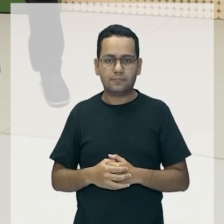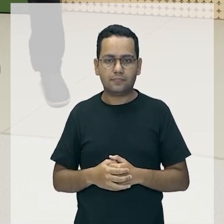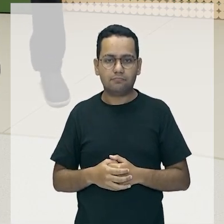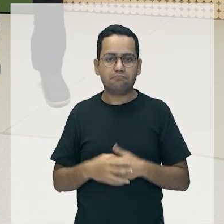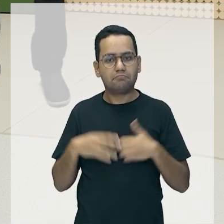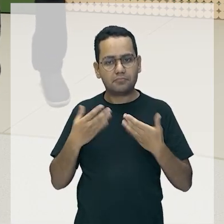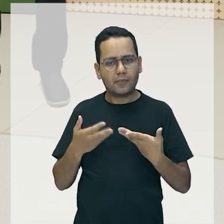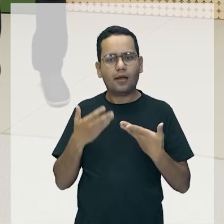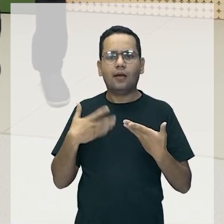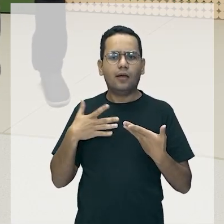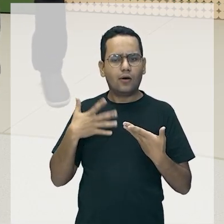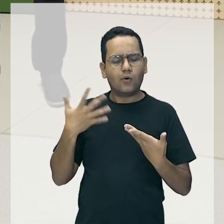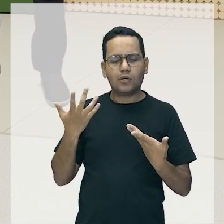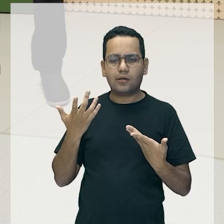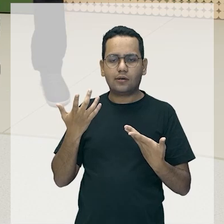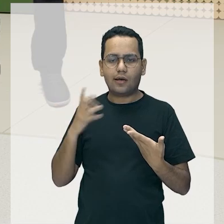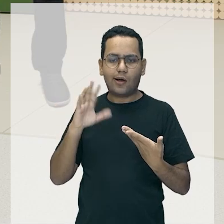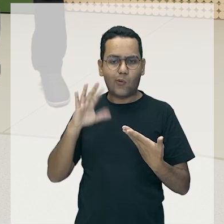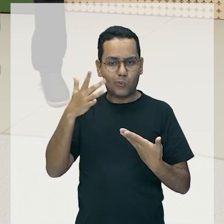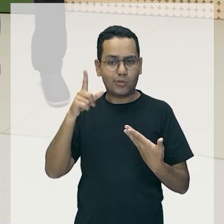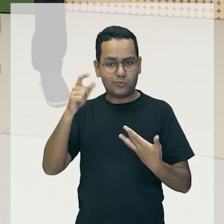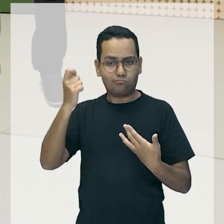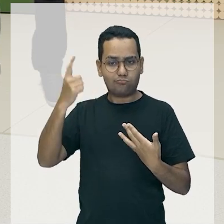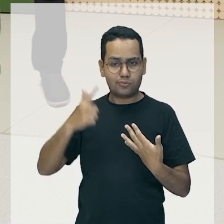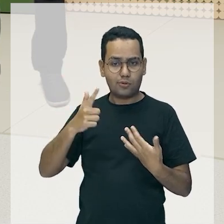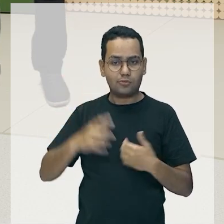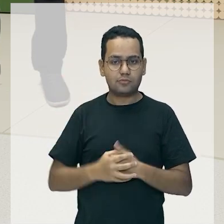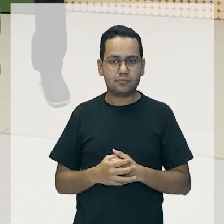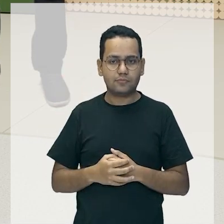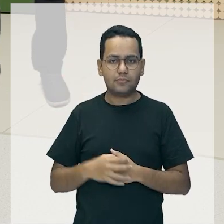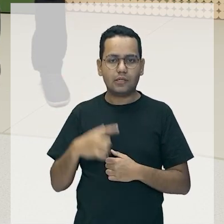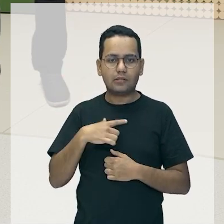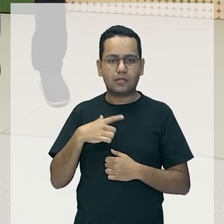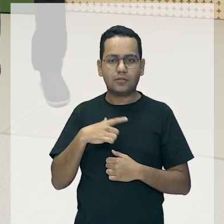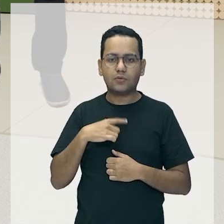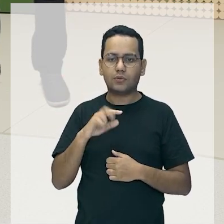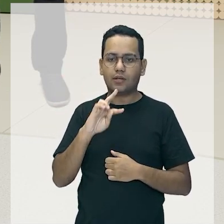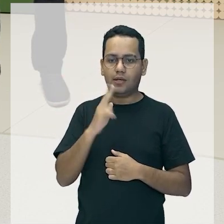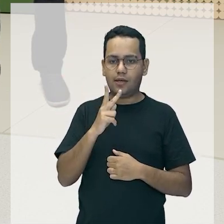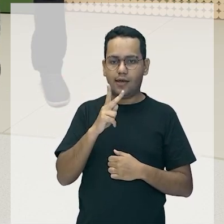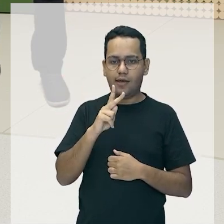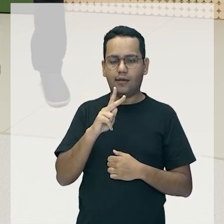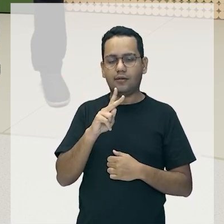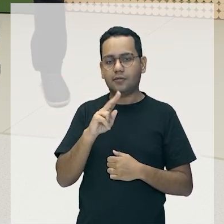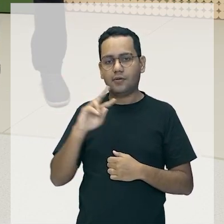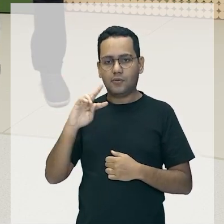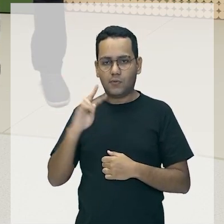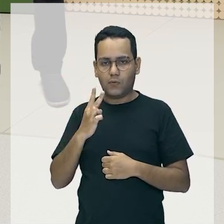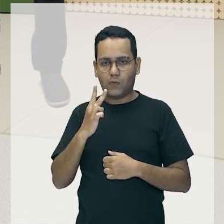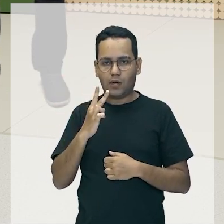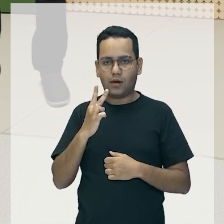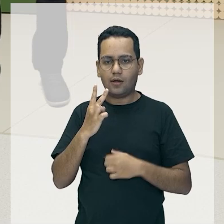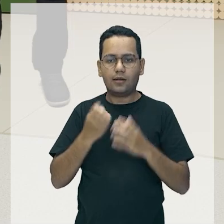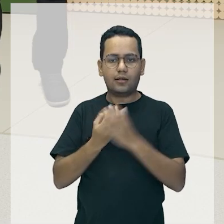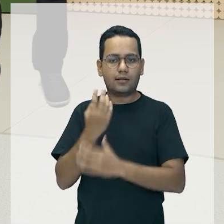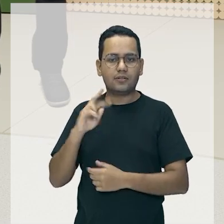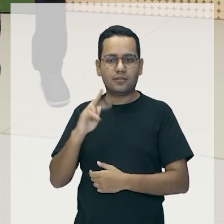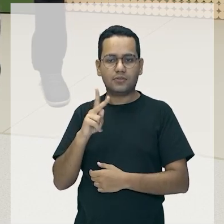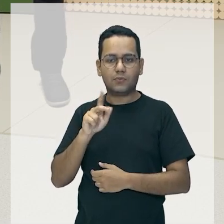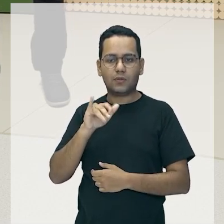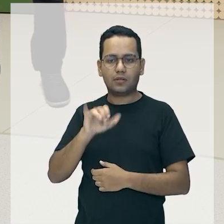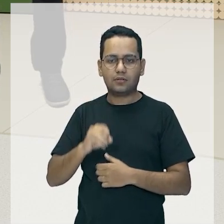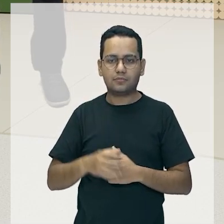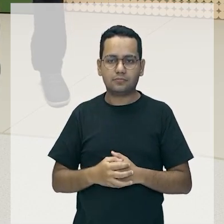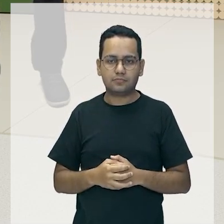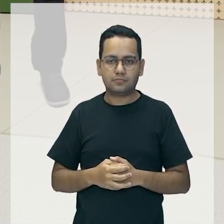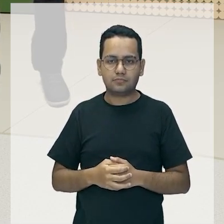energia aí do nosso Sol, é a fusão de hidrogênio e hidrogênio formando em hélio. Aliás, hélio aí que significa Sol, né, pessoal?